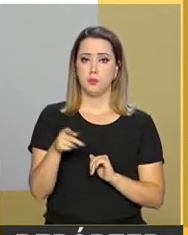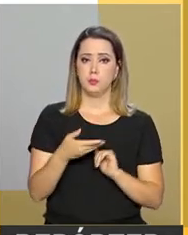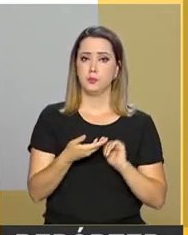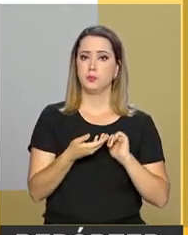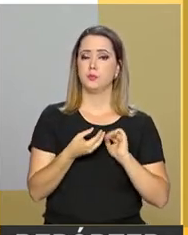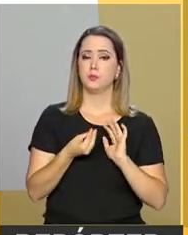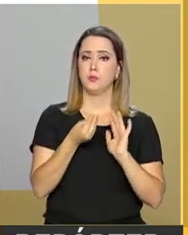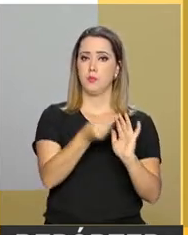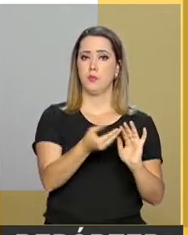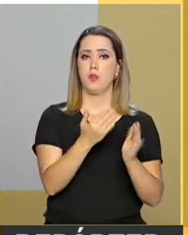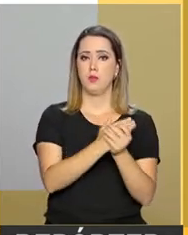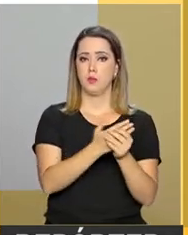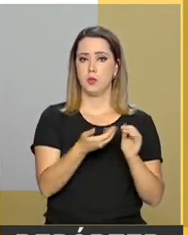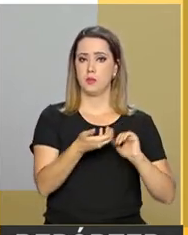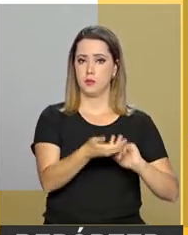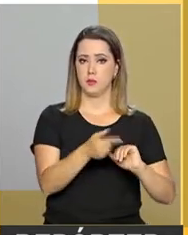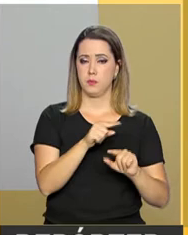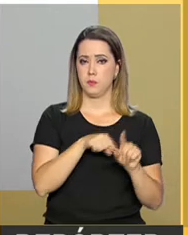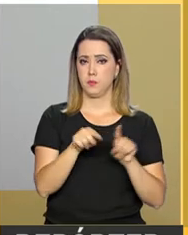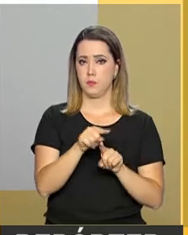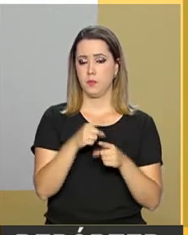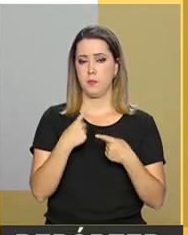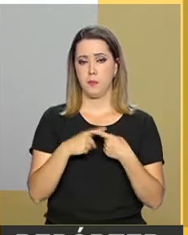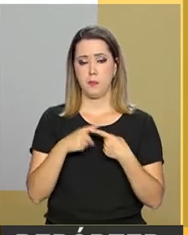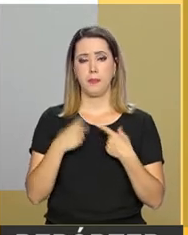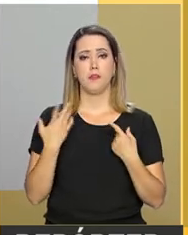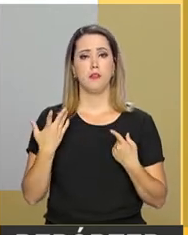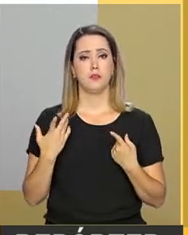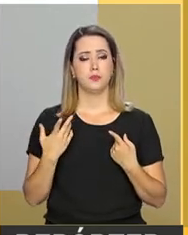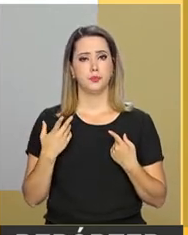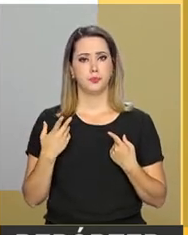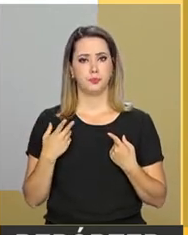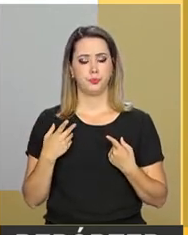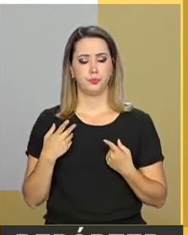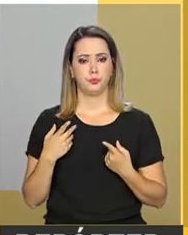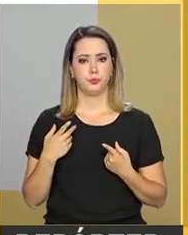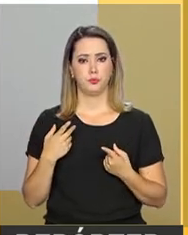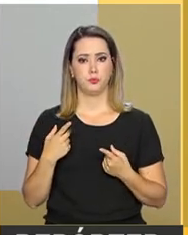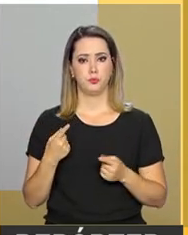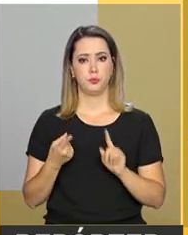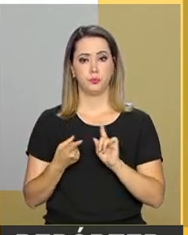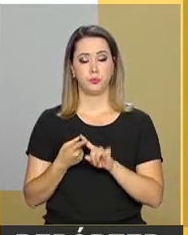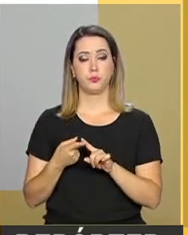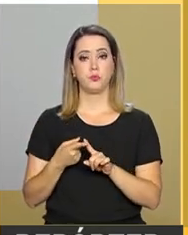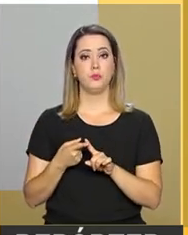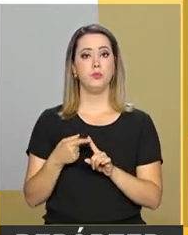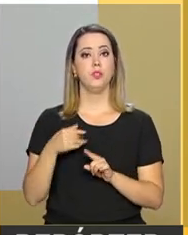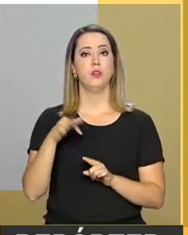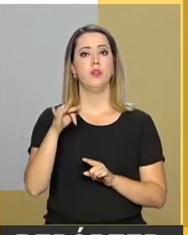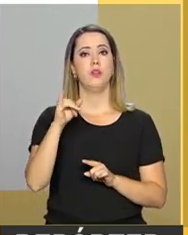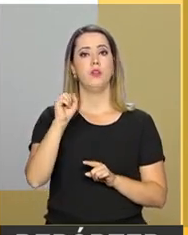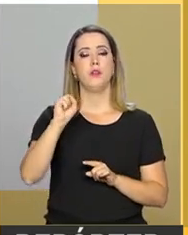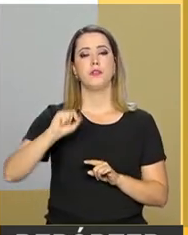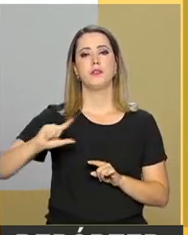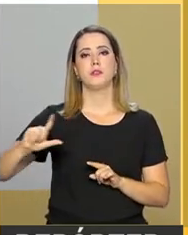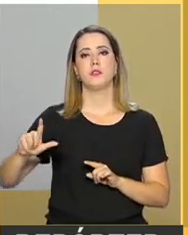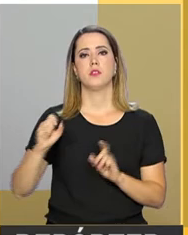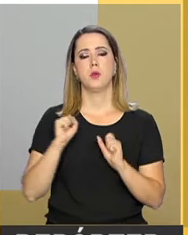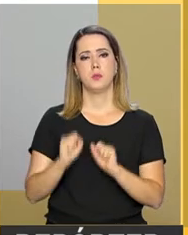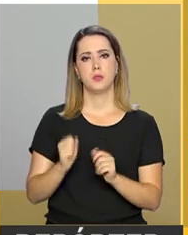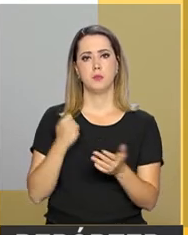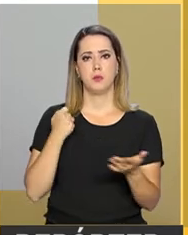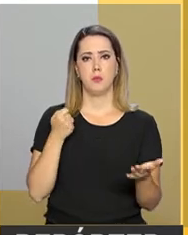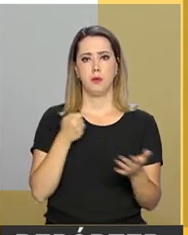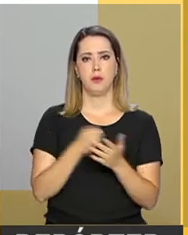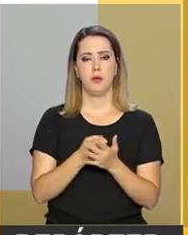governo. A razão é muito simples. Em primeiro lugar, do ponto de vista fiscal, você viabiliza o pagamento